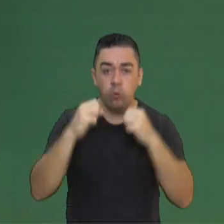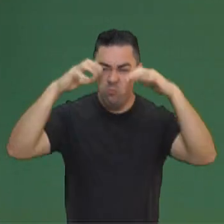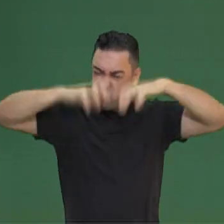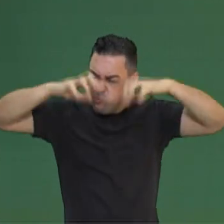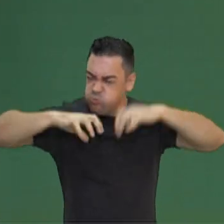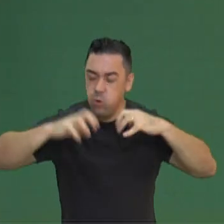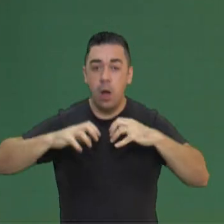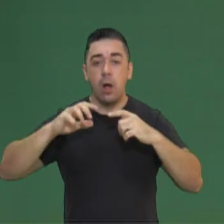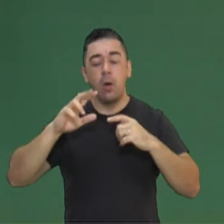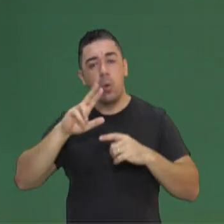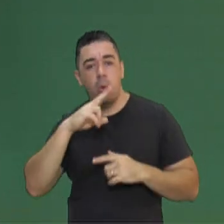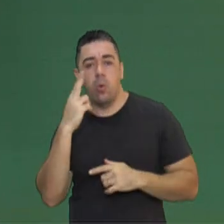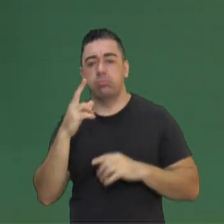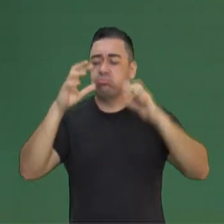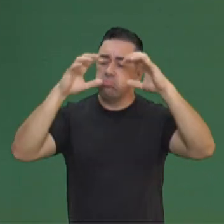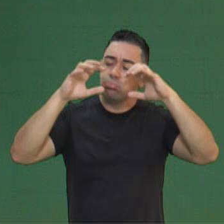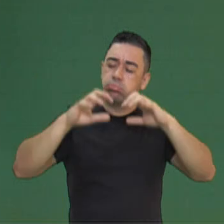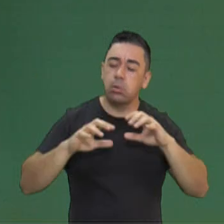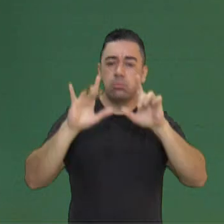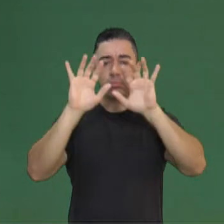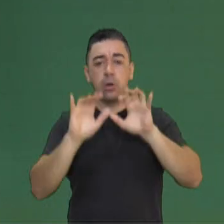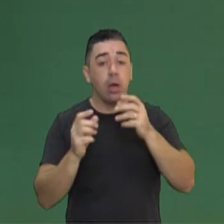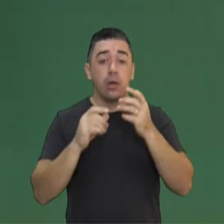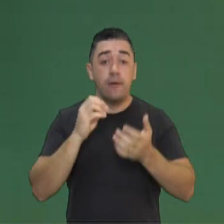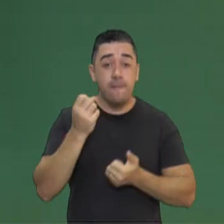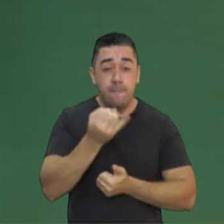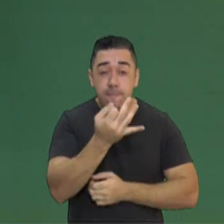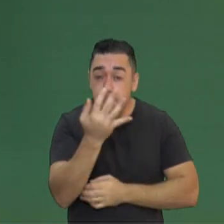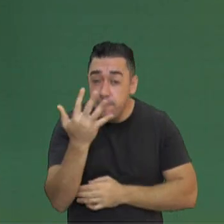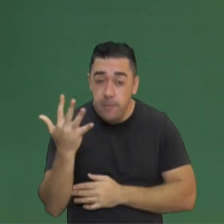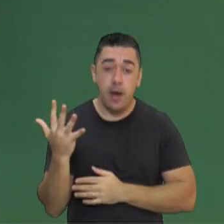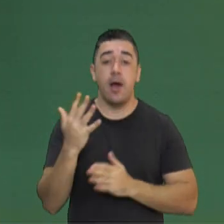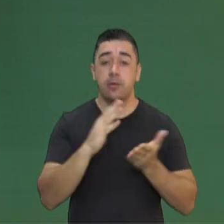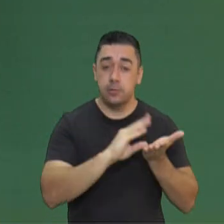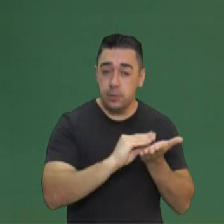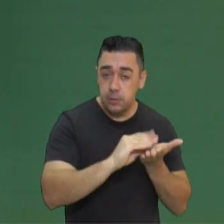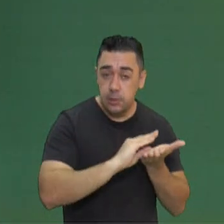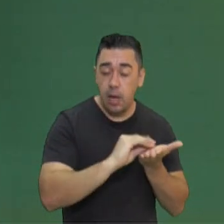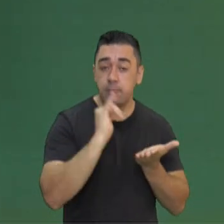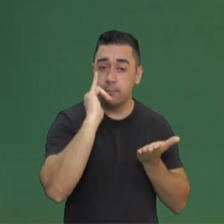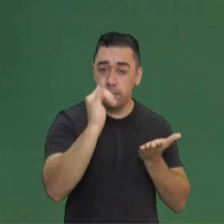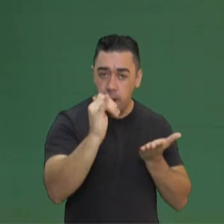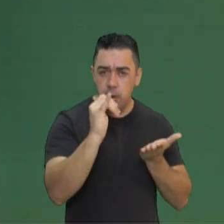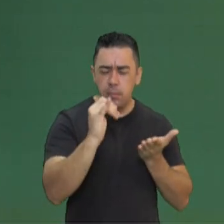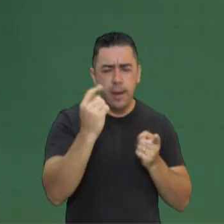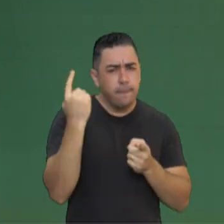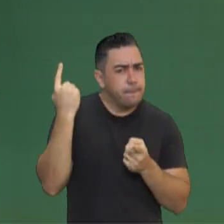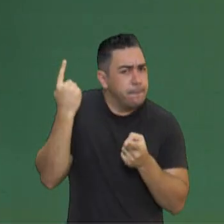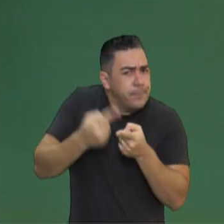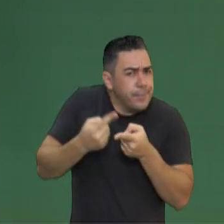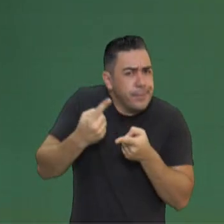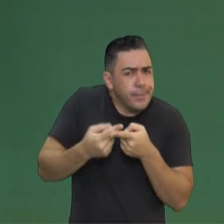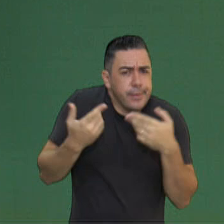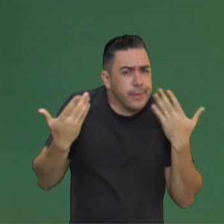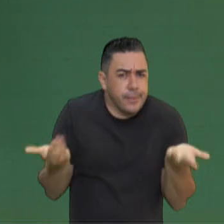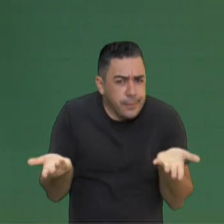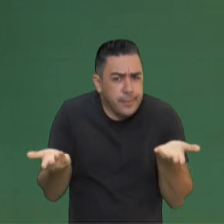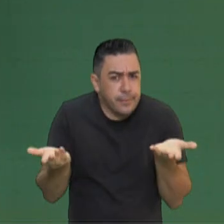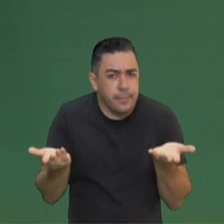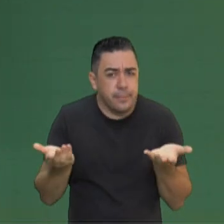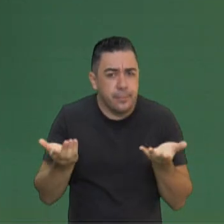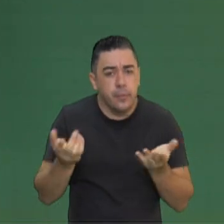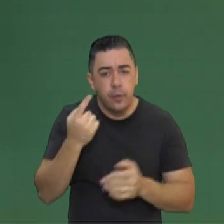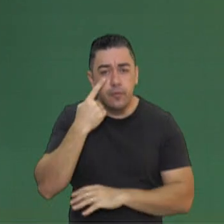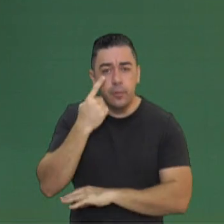ou não. Então, são vários dados fornecidos nessa previsão. Mas para que servem esses dados? Vamos